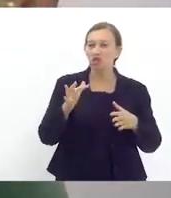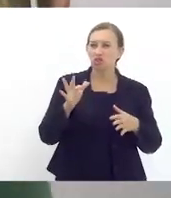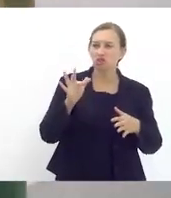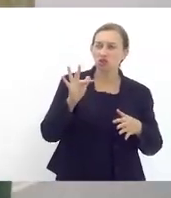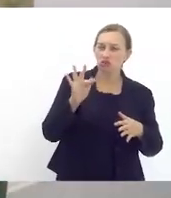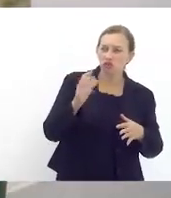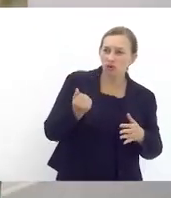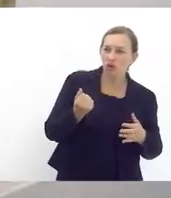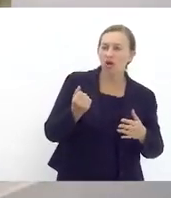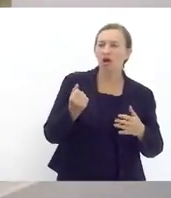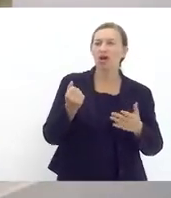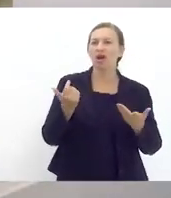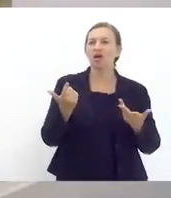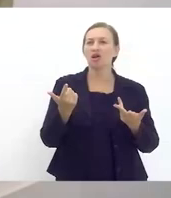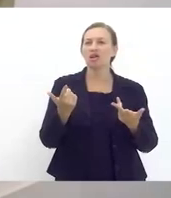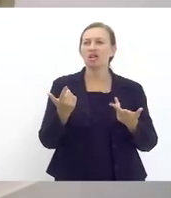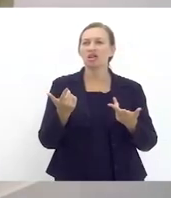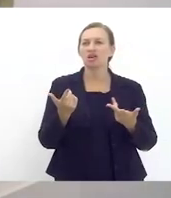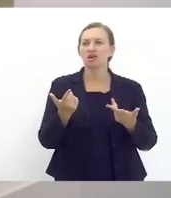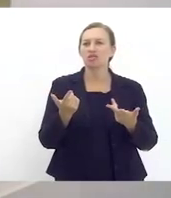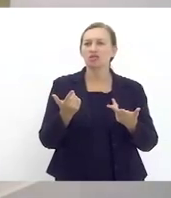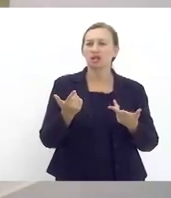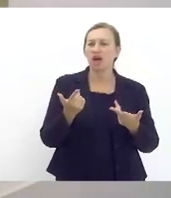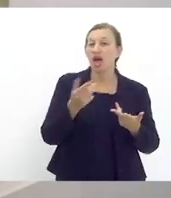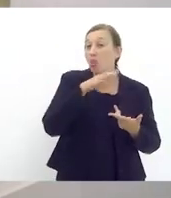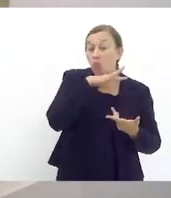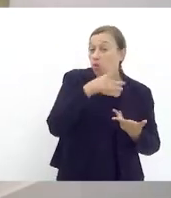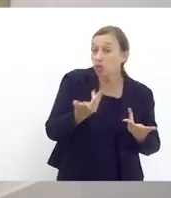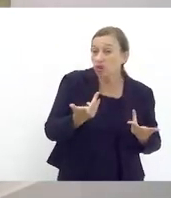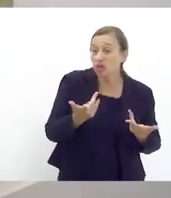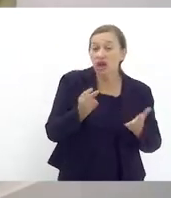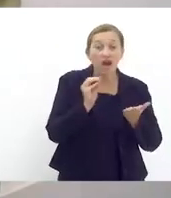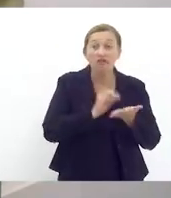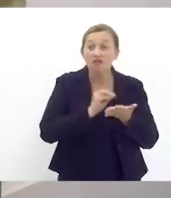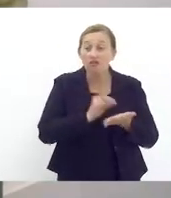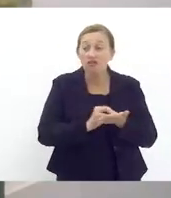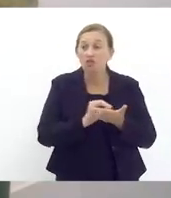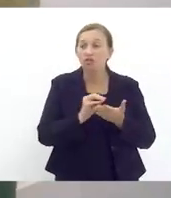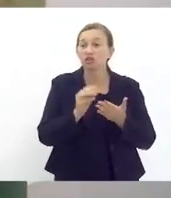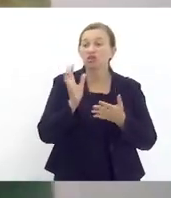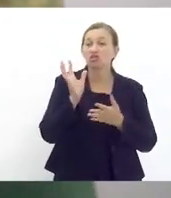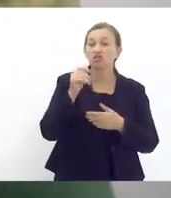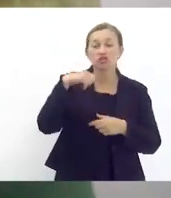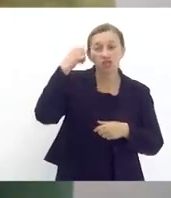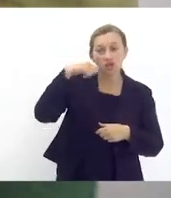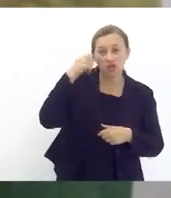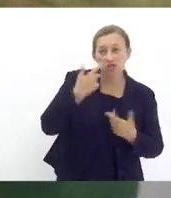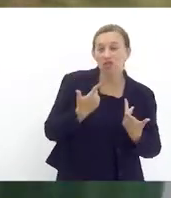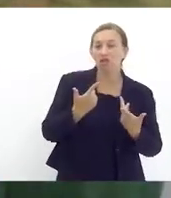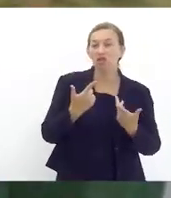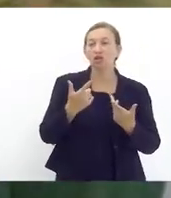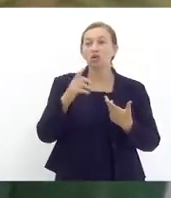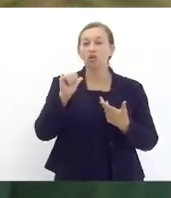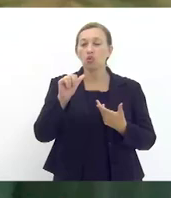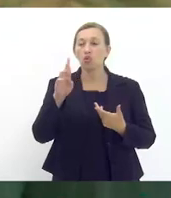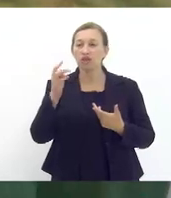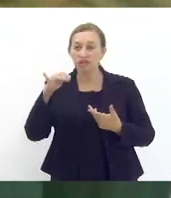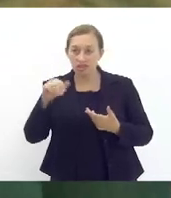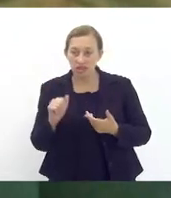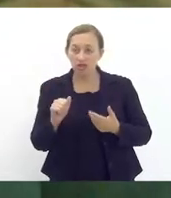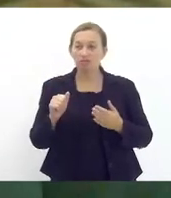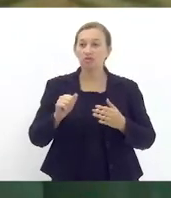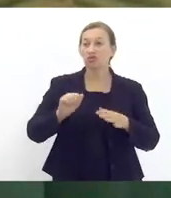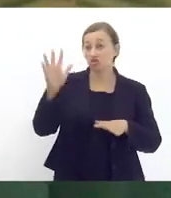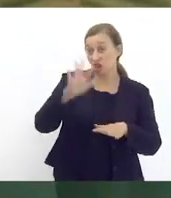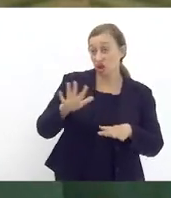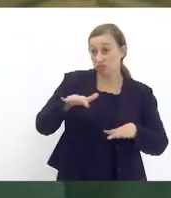Audi Blank é ridículo a falta de artistas de Curicica em geral de Jacarepaguá